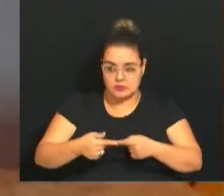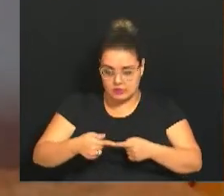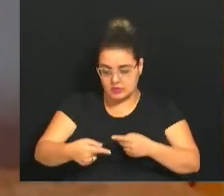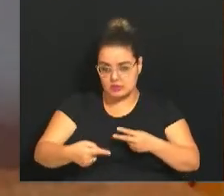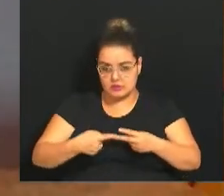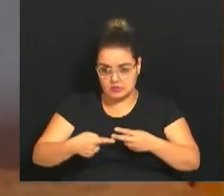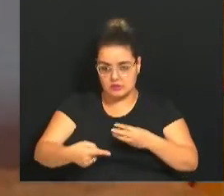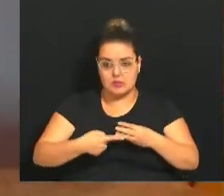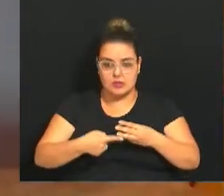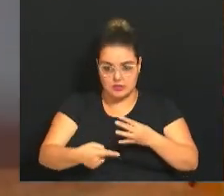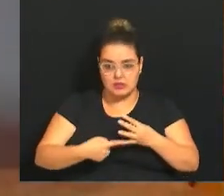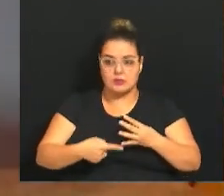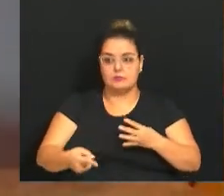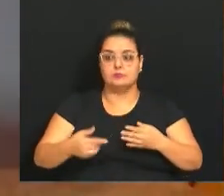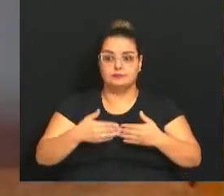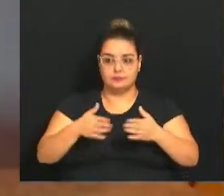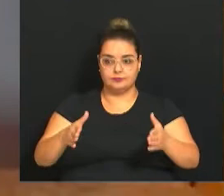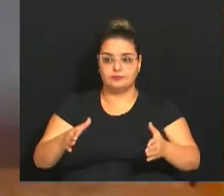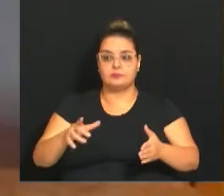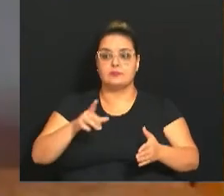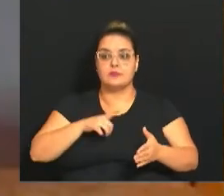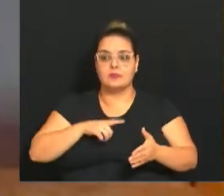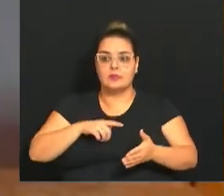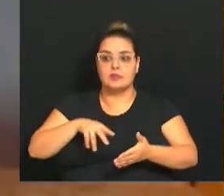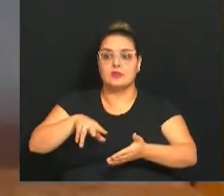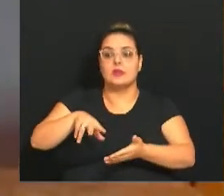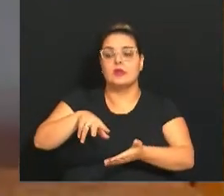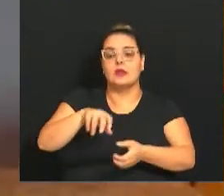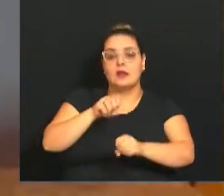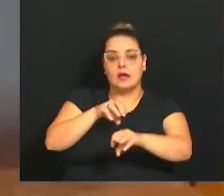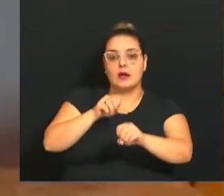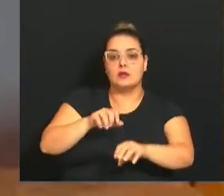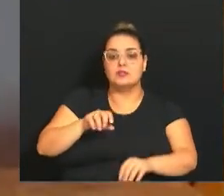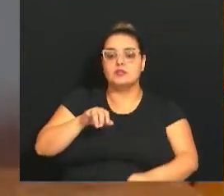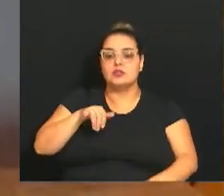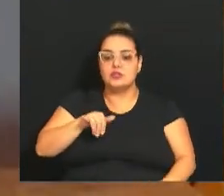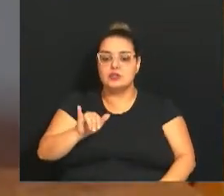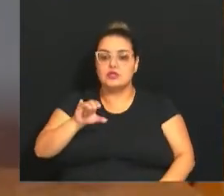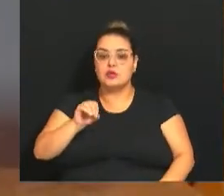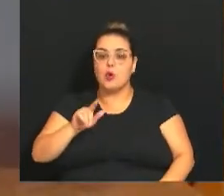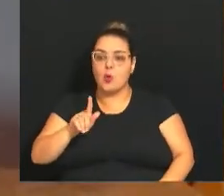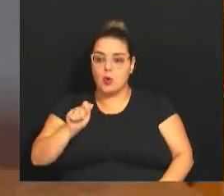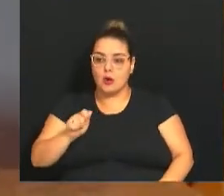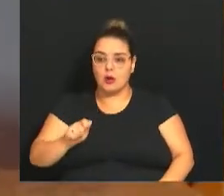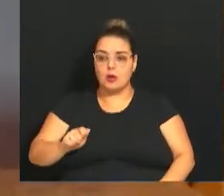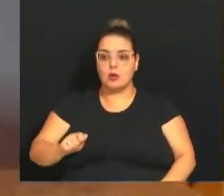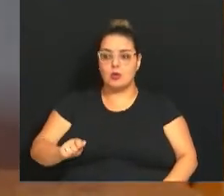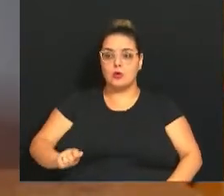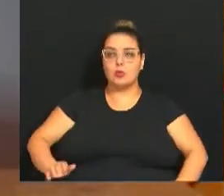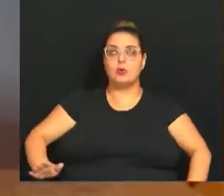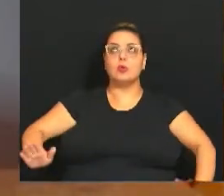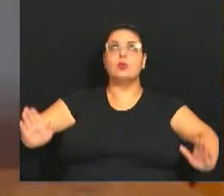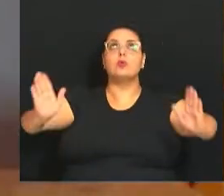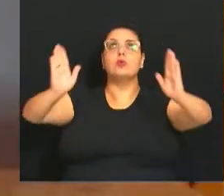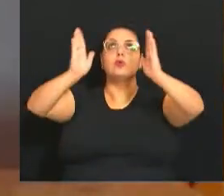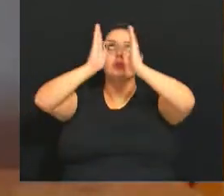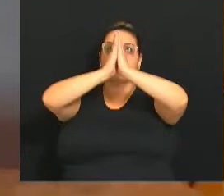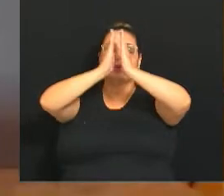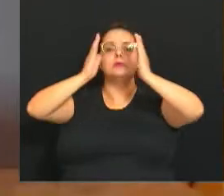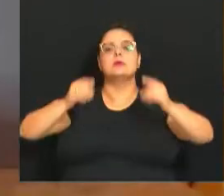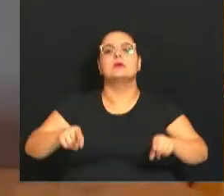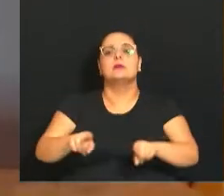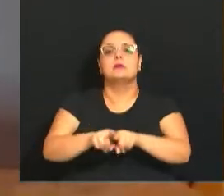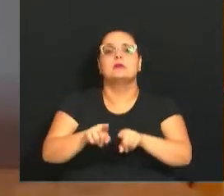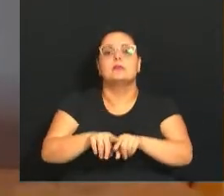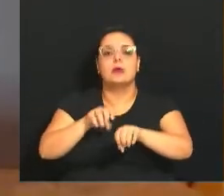está abrindo espaço. A gente tem aulas de yoga, aqui às quartas-feiras de manhã cedo, e tem aulas de teatro, também na quarta-feira à noite e na sexta de